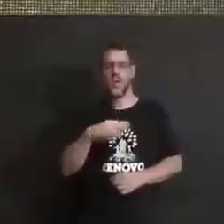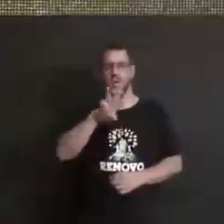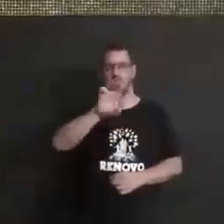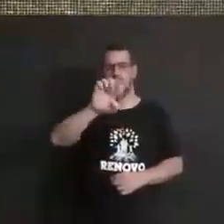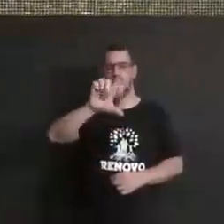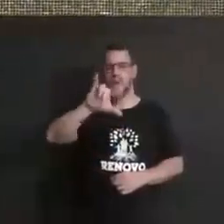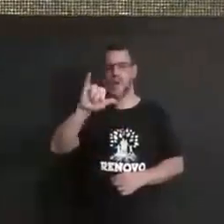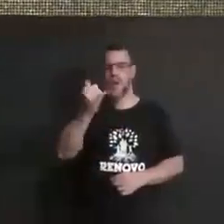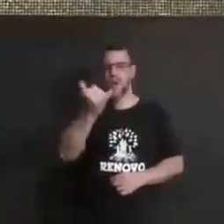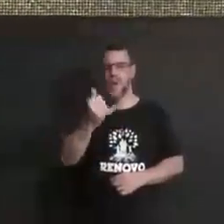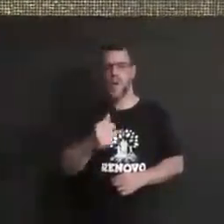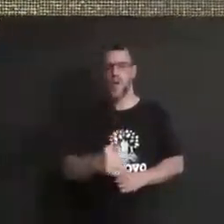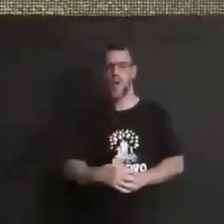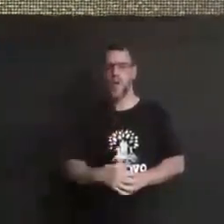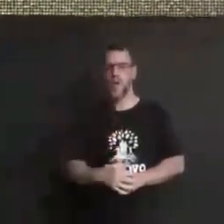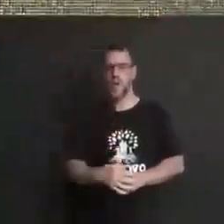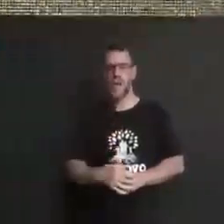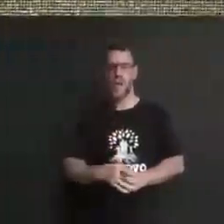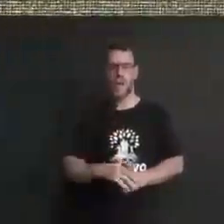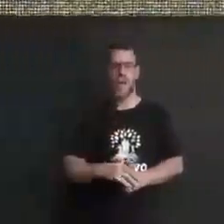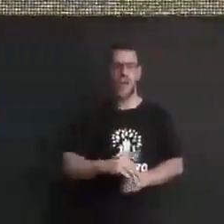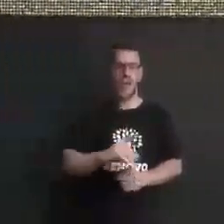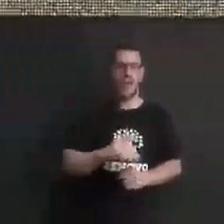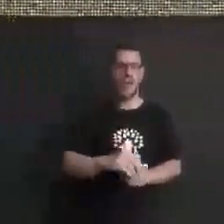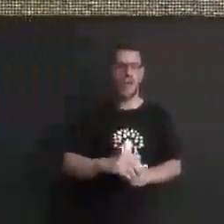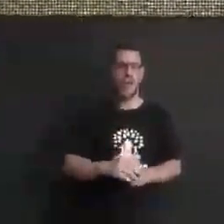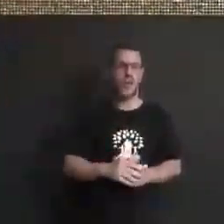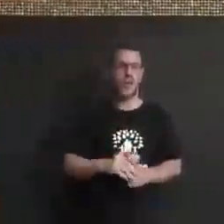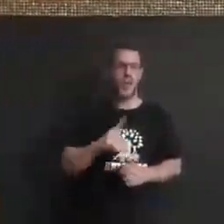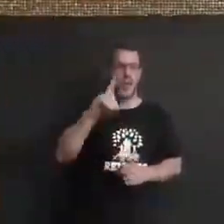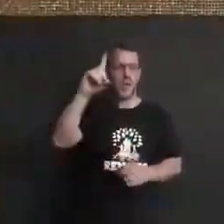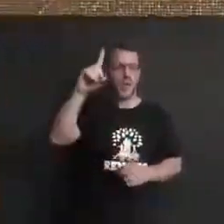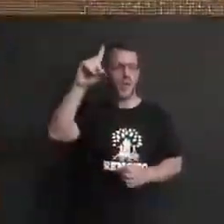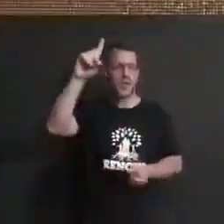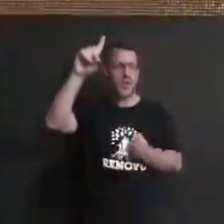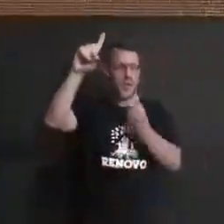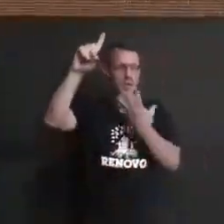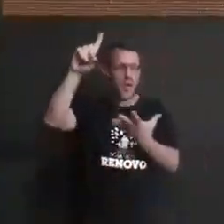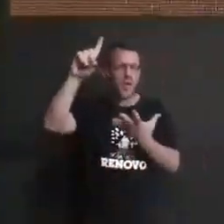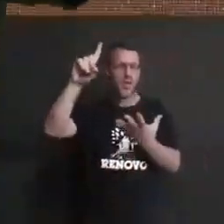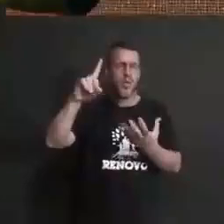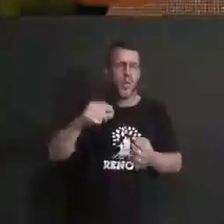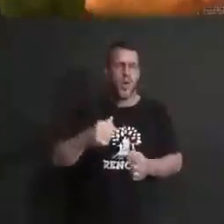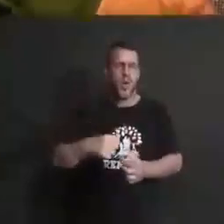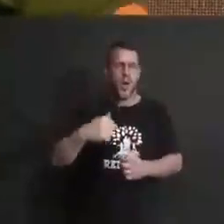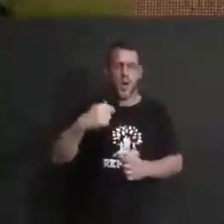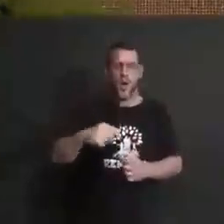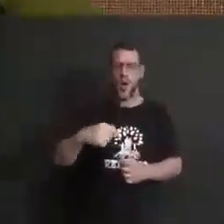Então Deus está falando em outros lugares. Eu não estou louco. Eu não estou louco.